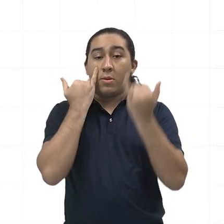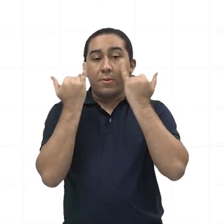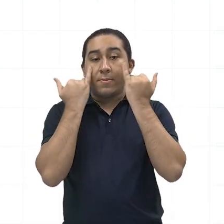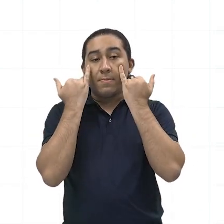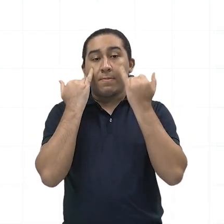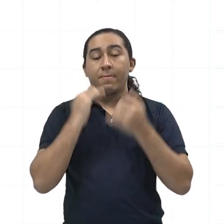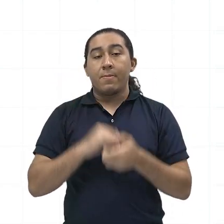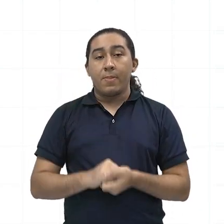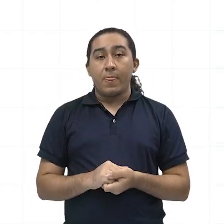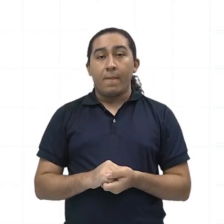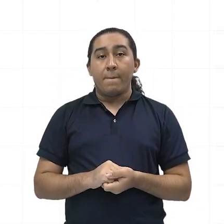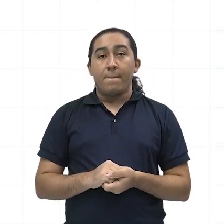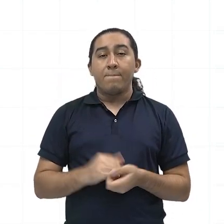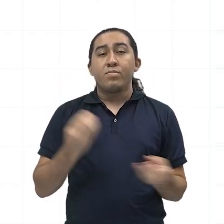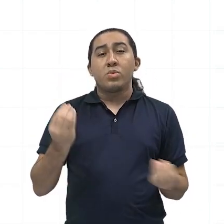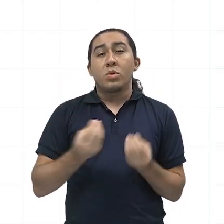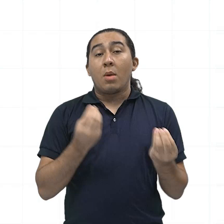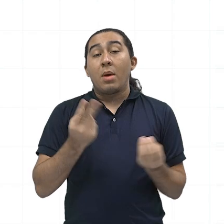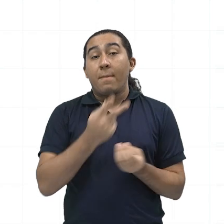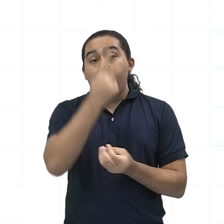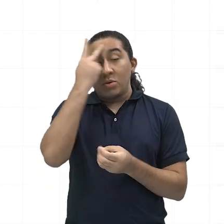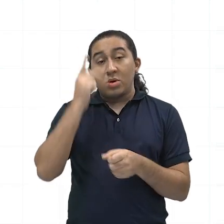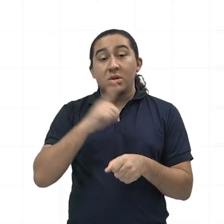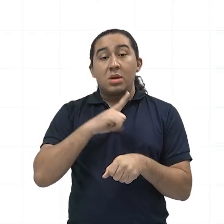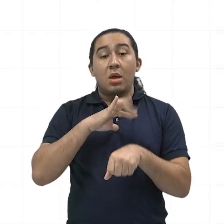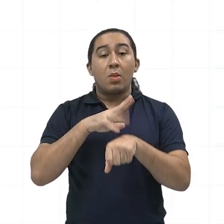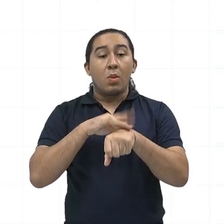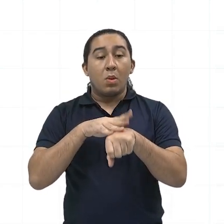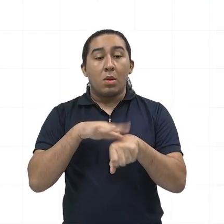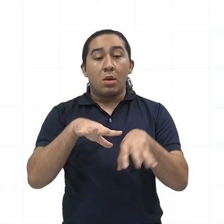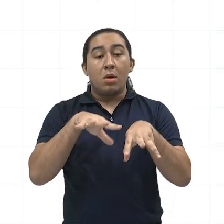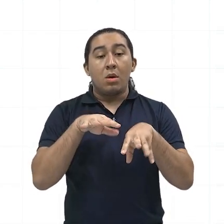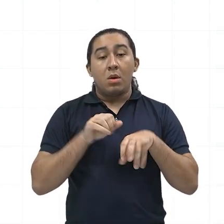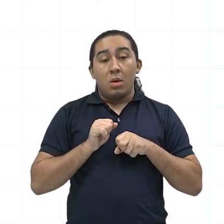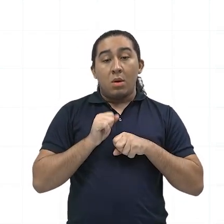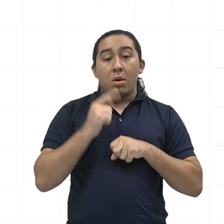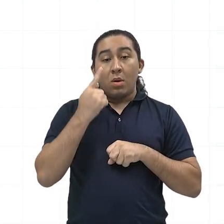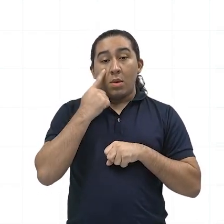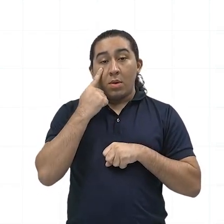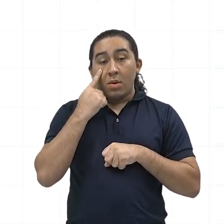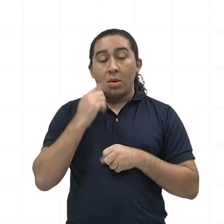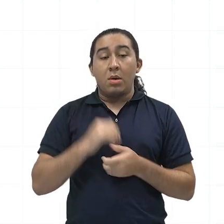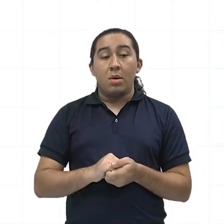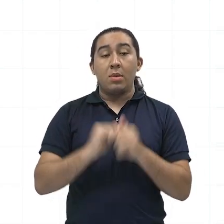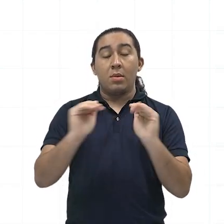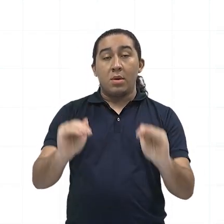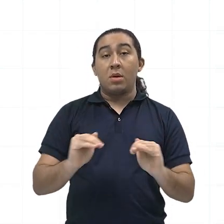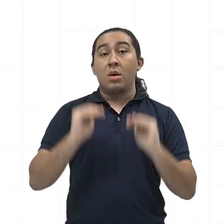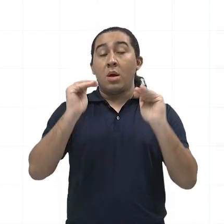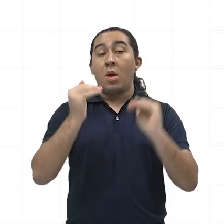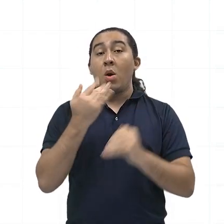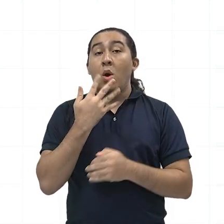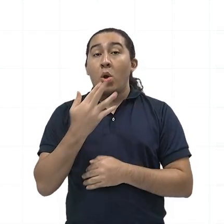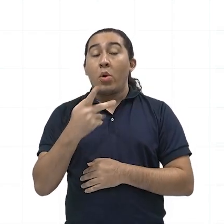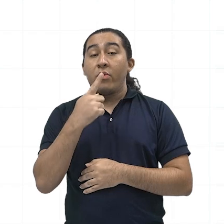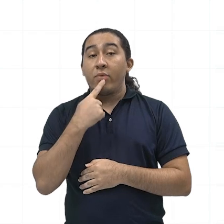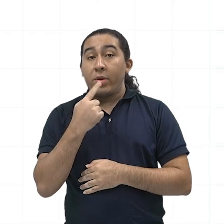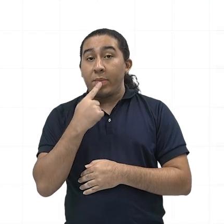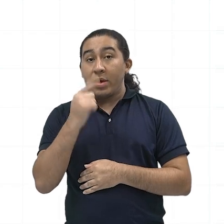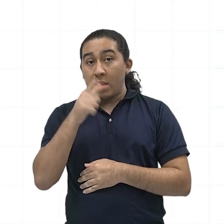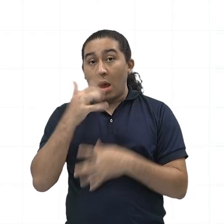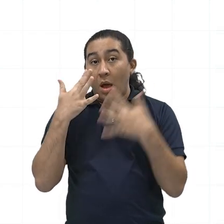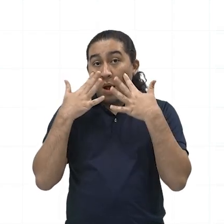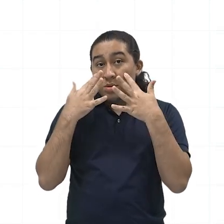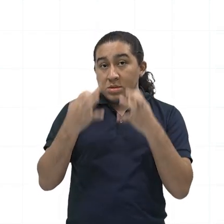informações. Como é que pega, né? Nós temos aí essa linha mais acima, de vermelho, uma linha de atenção,